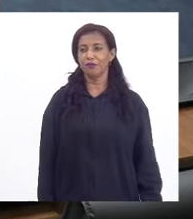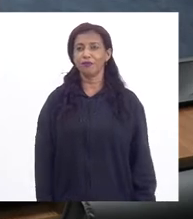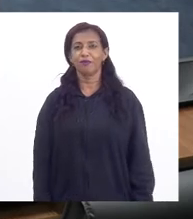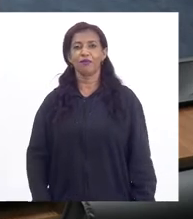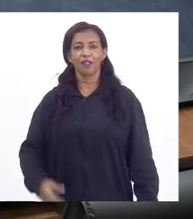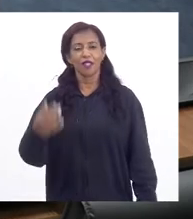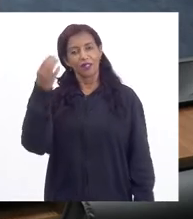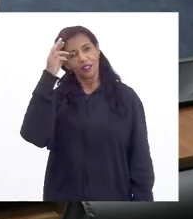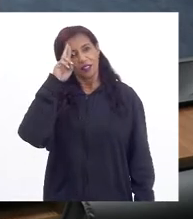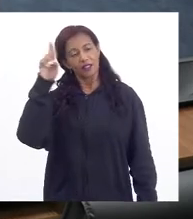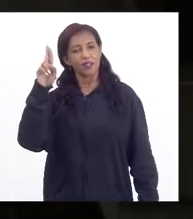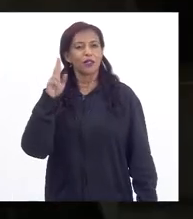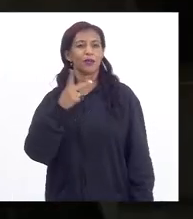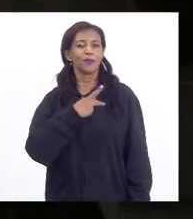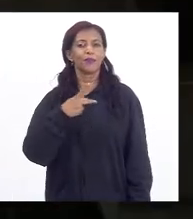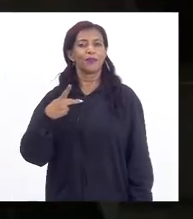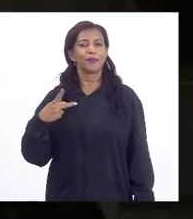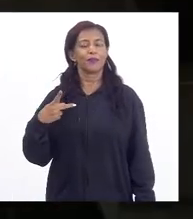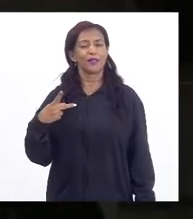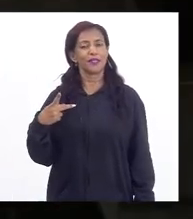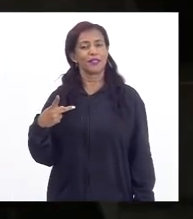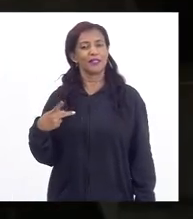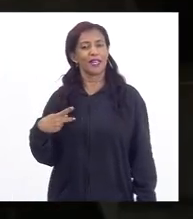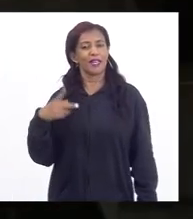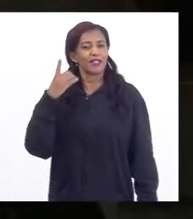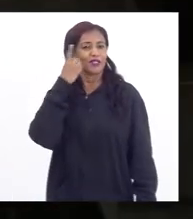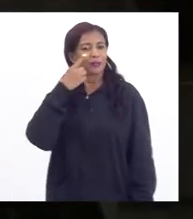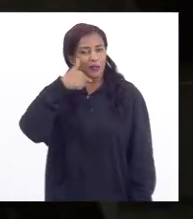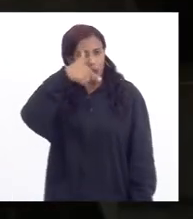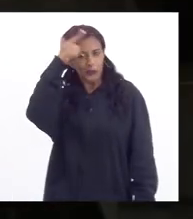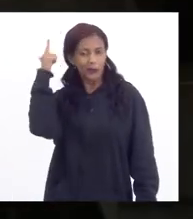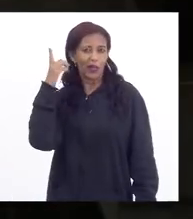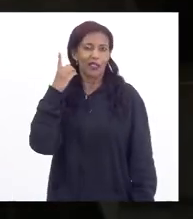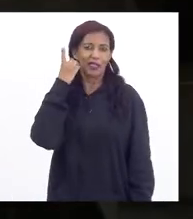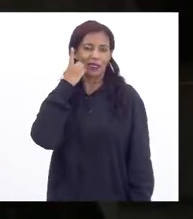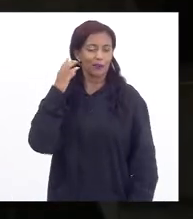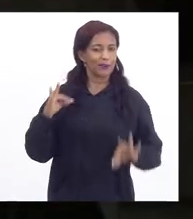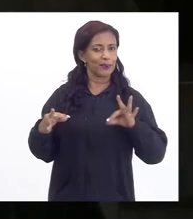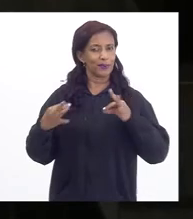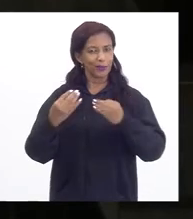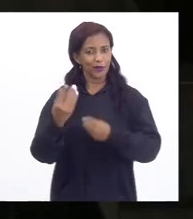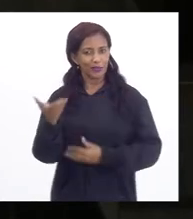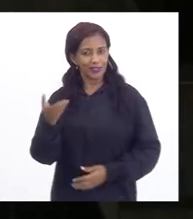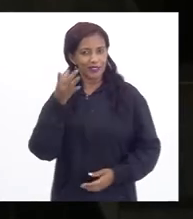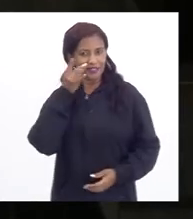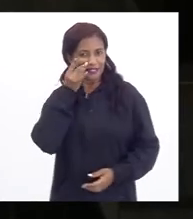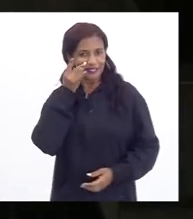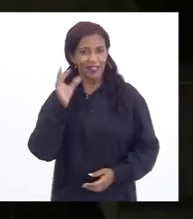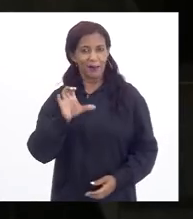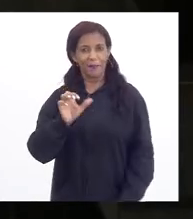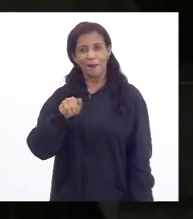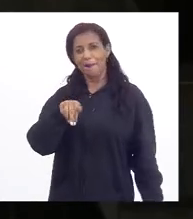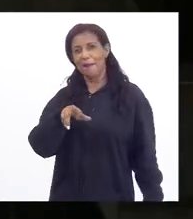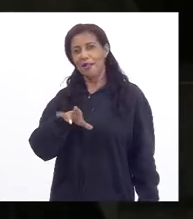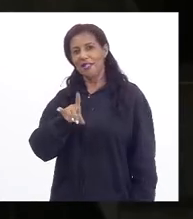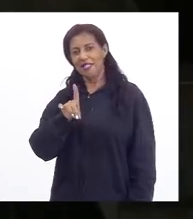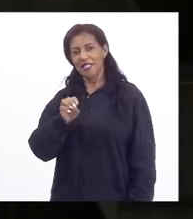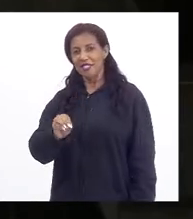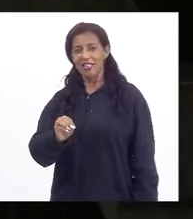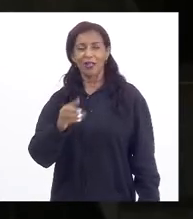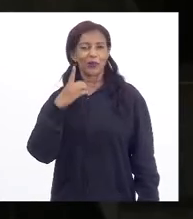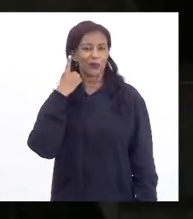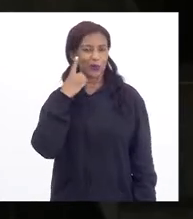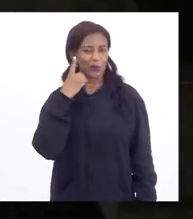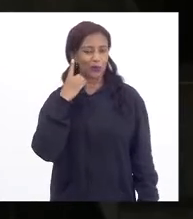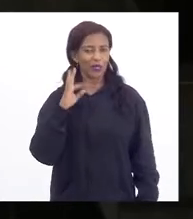Cidade. Senhor presidente, deputado Luiz Paulo, senhoras deputadas, senhores deputados aqui presentes, deputado Carlos Macedo,